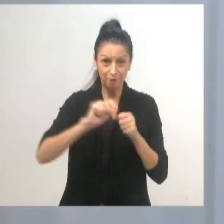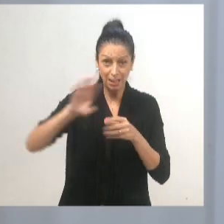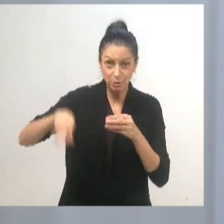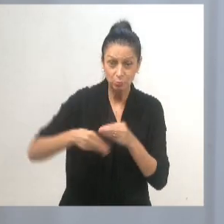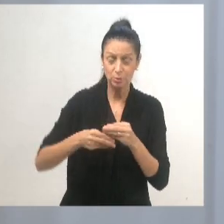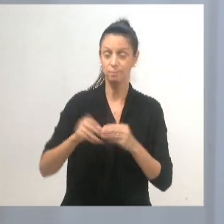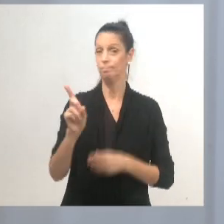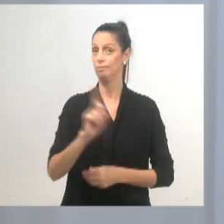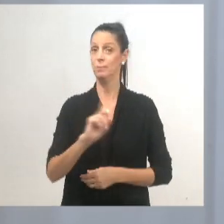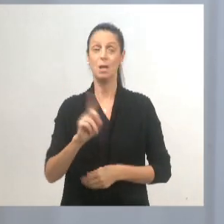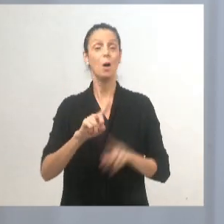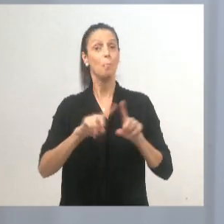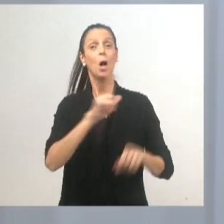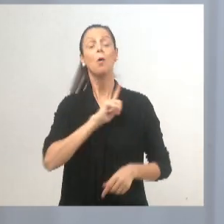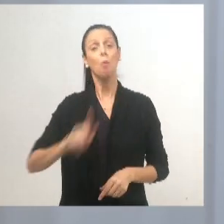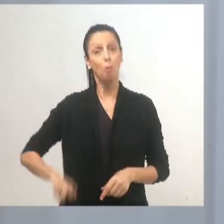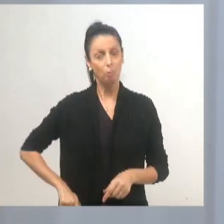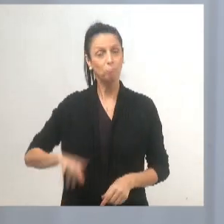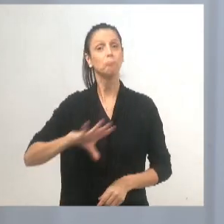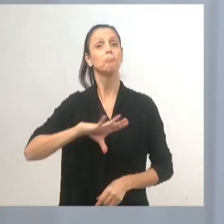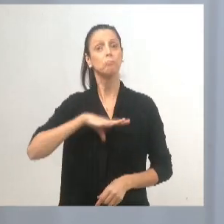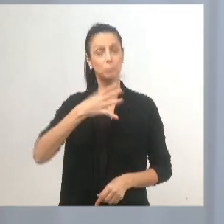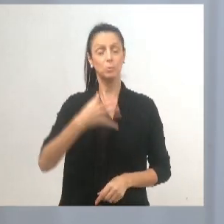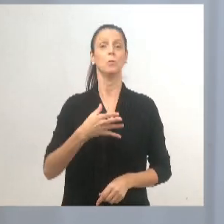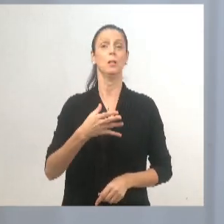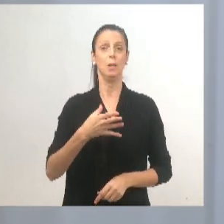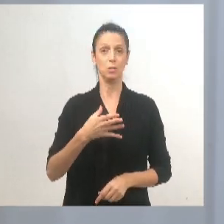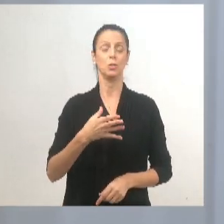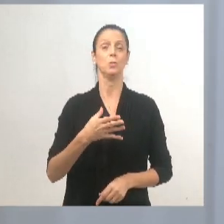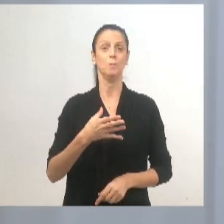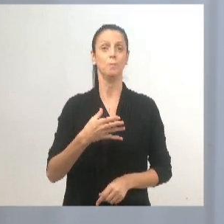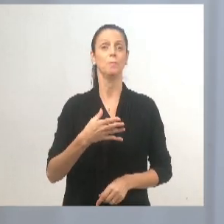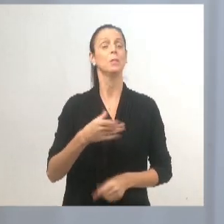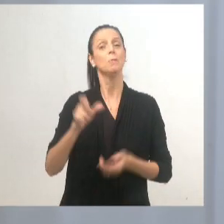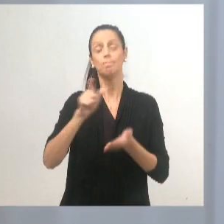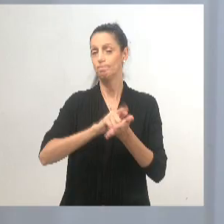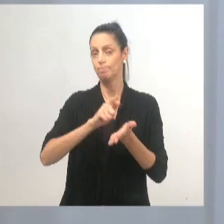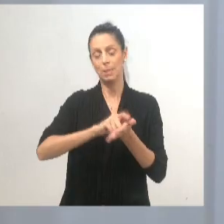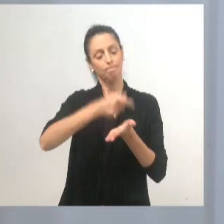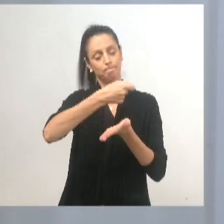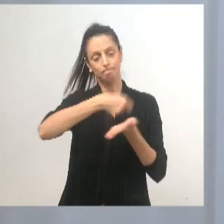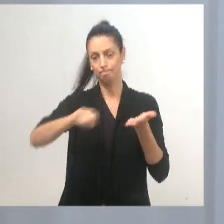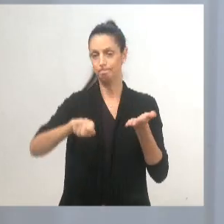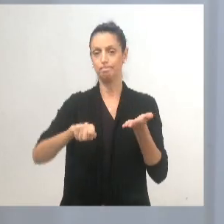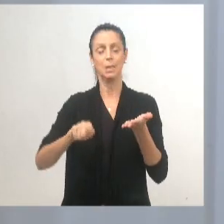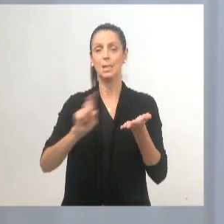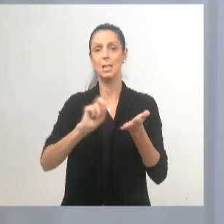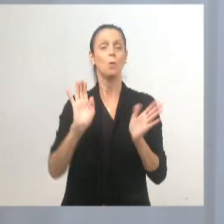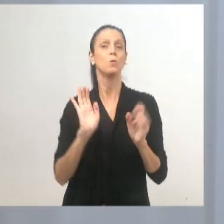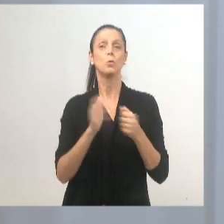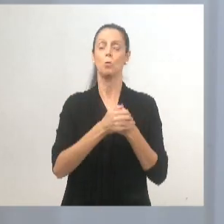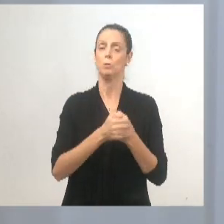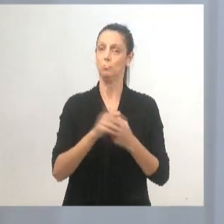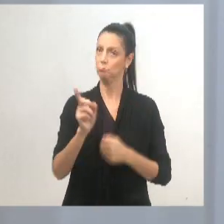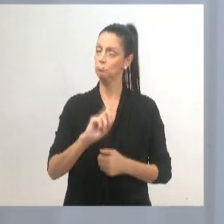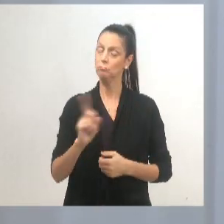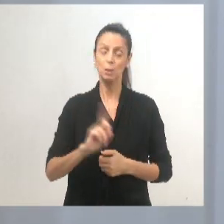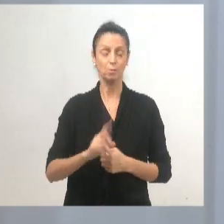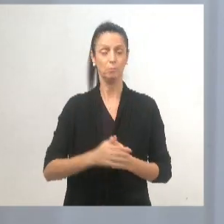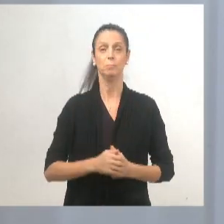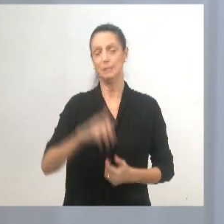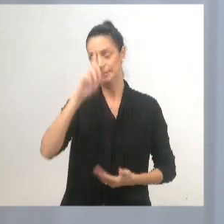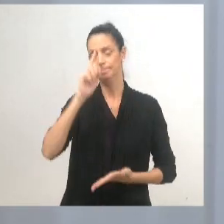o atual governo teve a coragem de não empurrar o problema para debaixo do tapete. Tomou